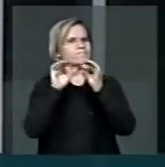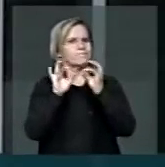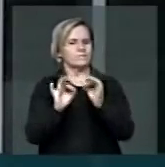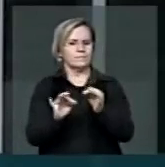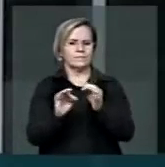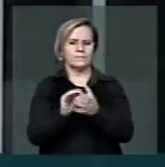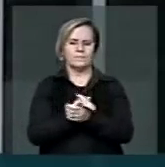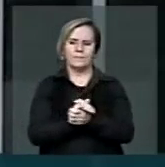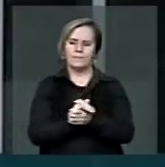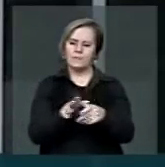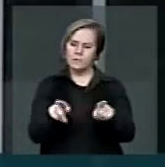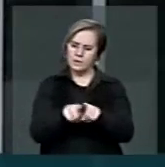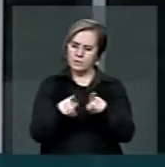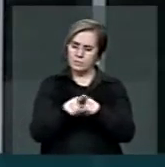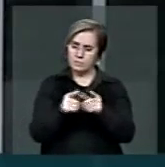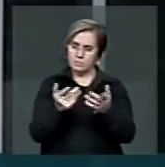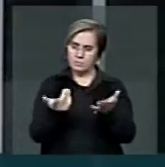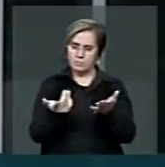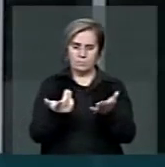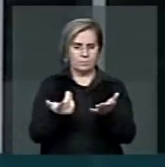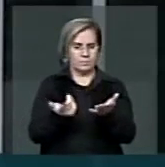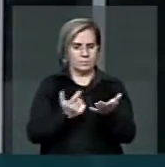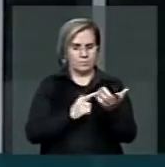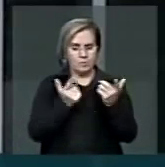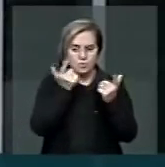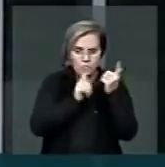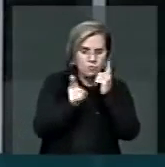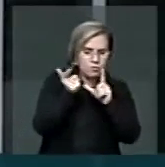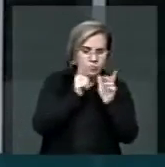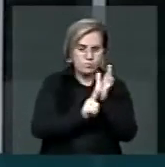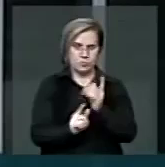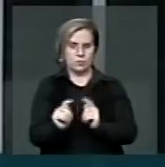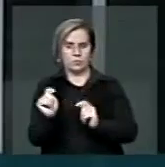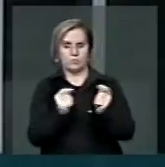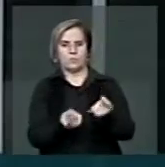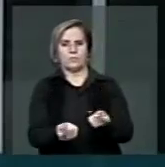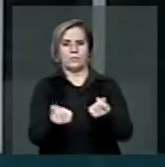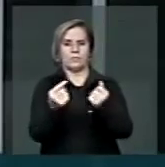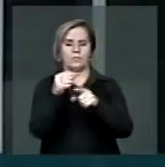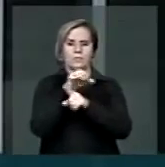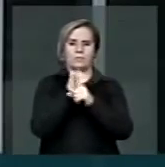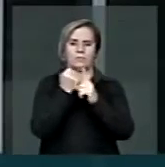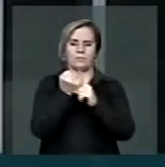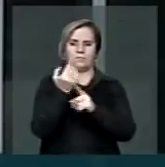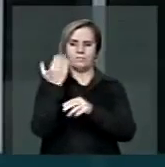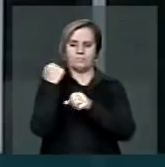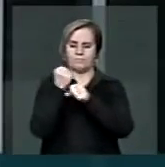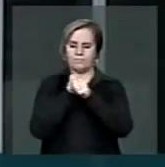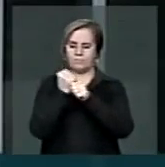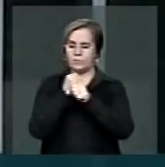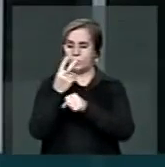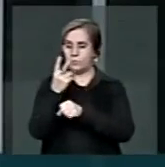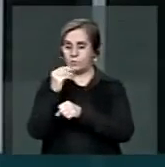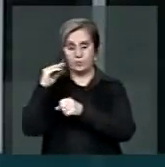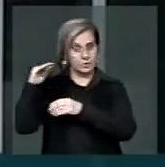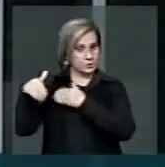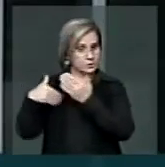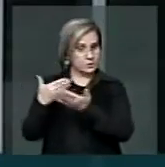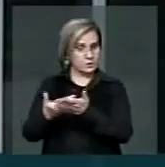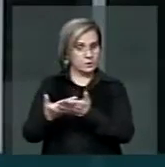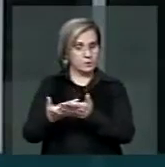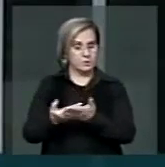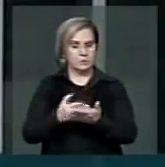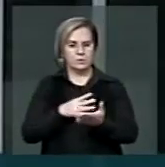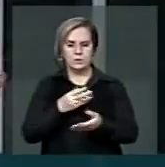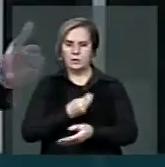apesar das conquistas econômicas e sociais dos últimos 20 anos terem elevado a qualidade